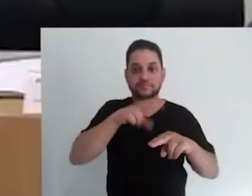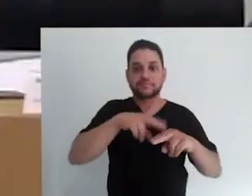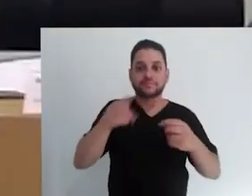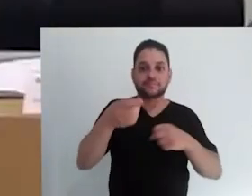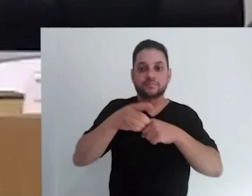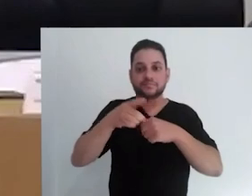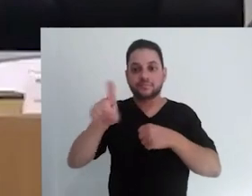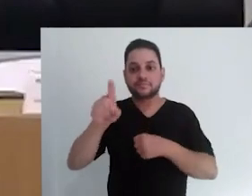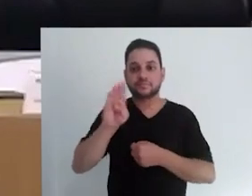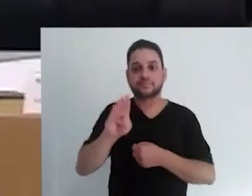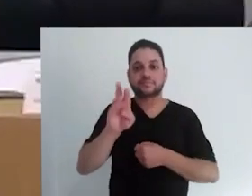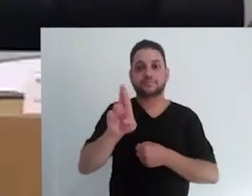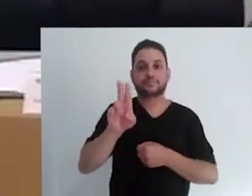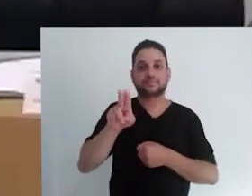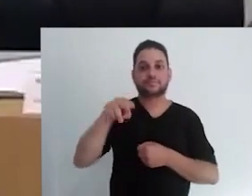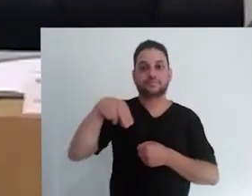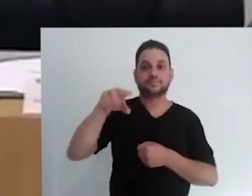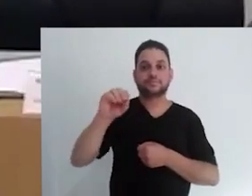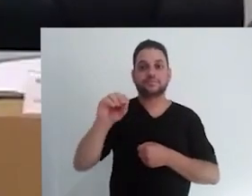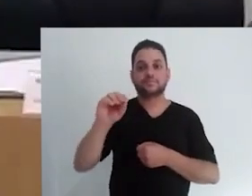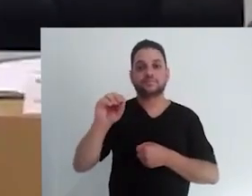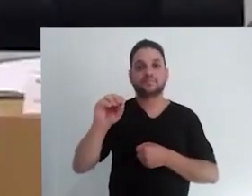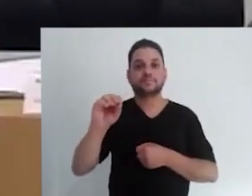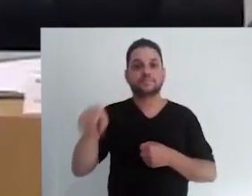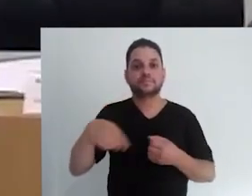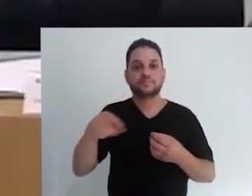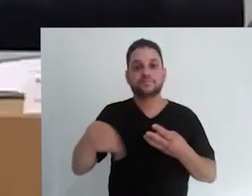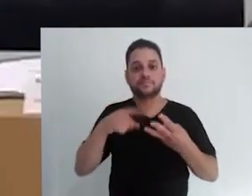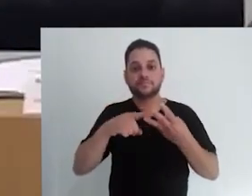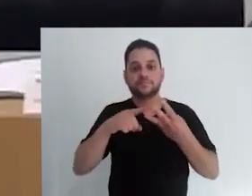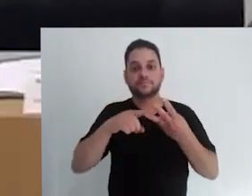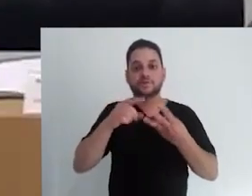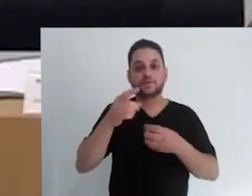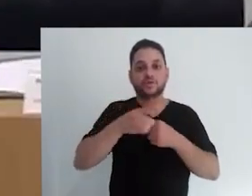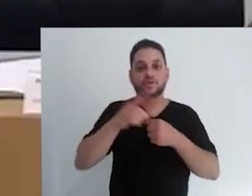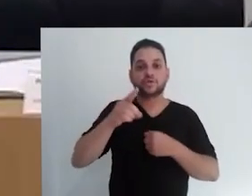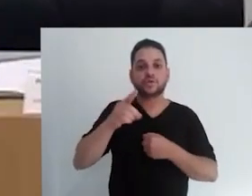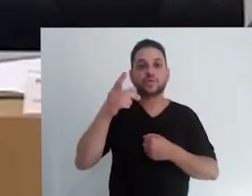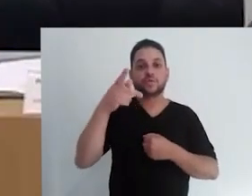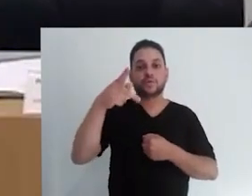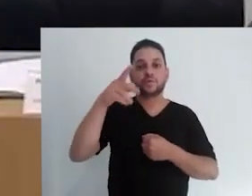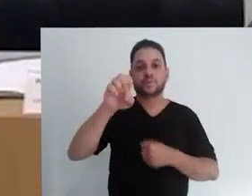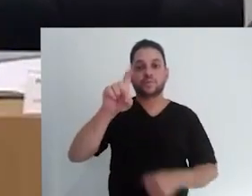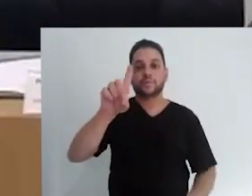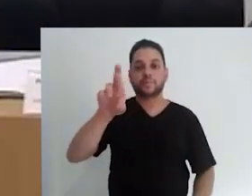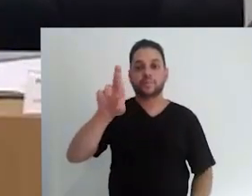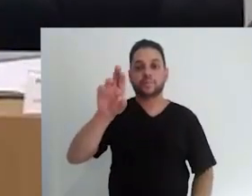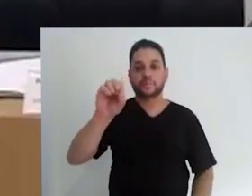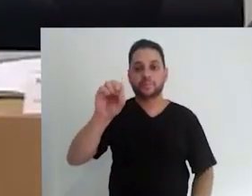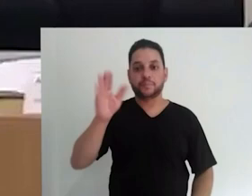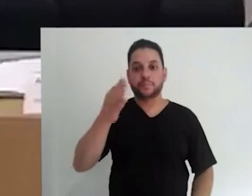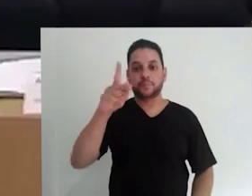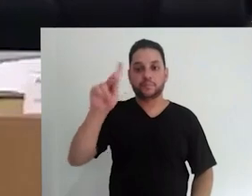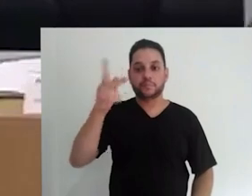Bruno Stan e o doutor Pedro Henrique de Proença Meira Figueiredo.